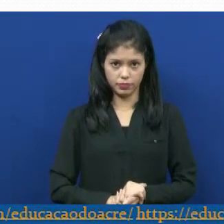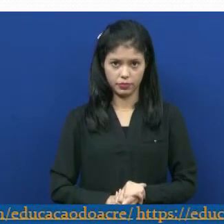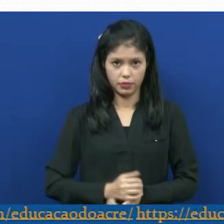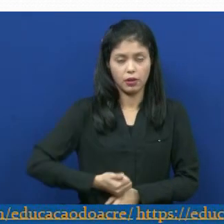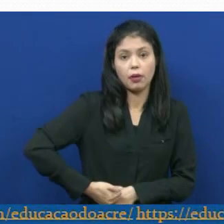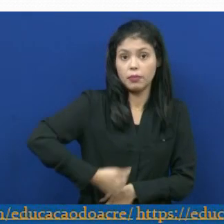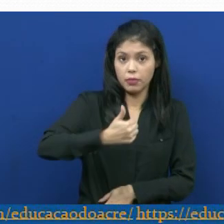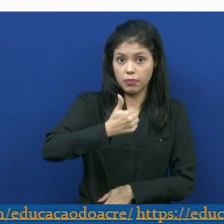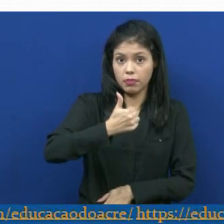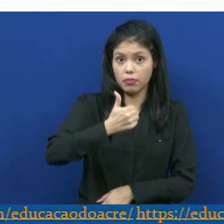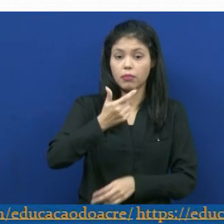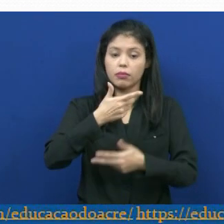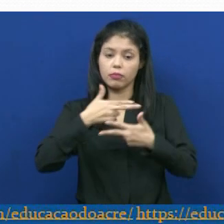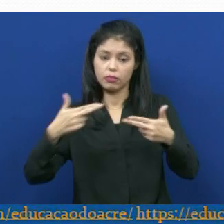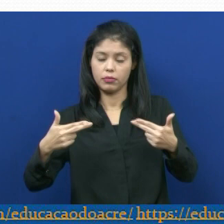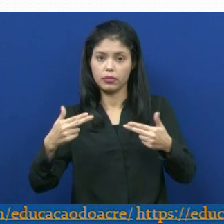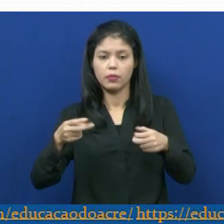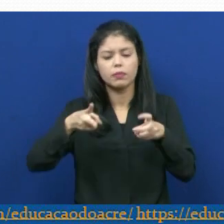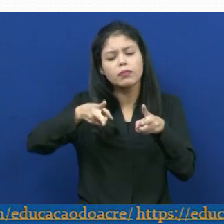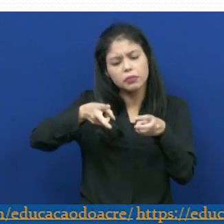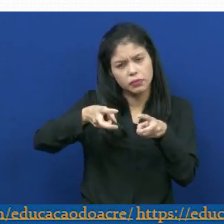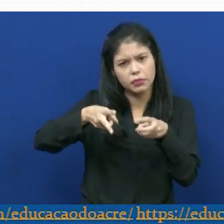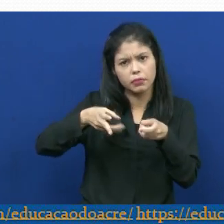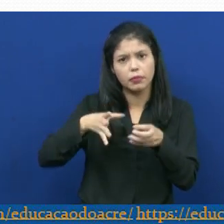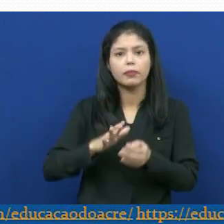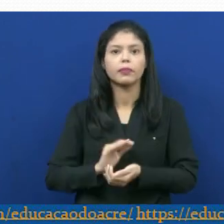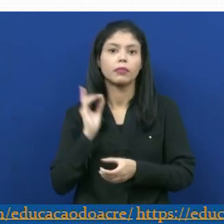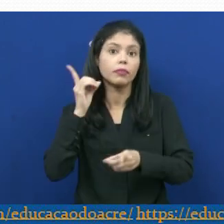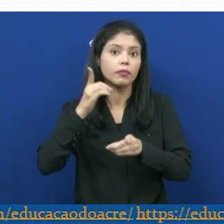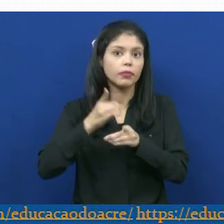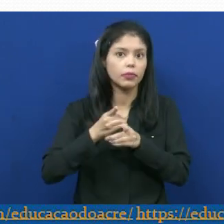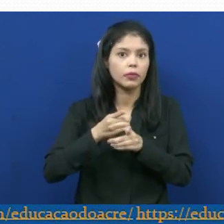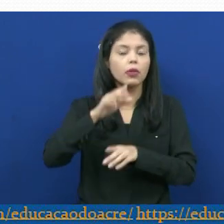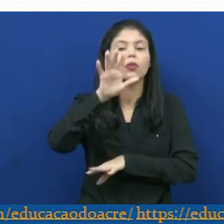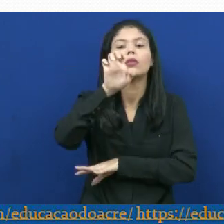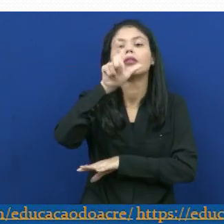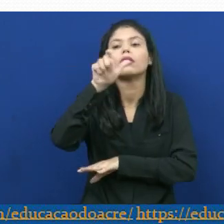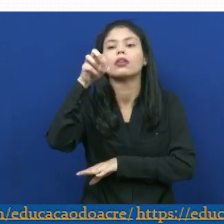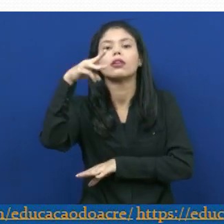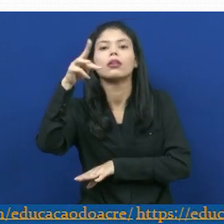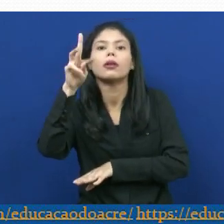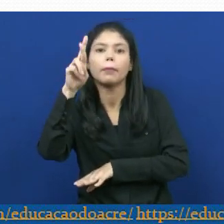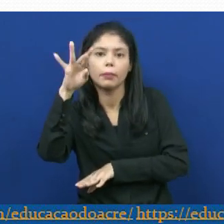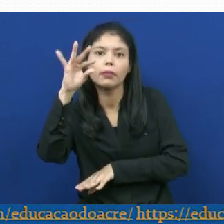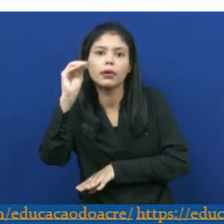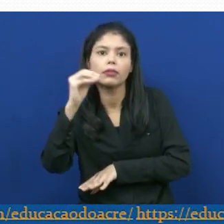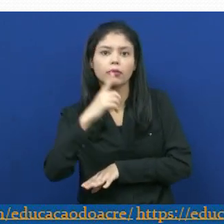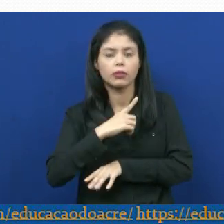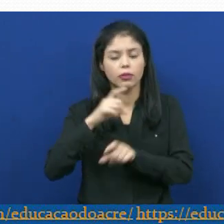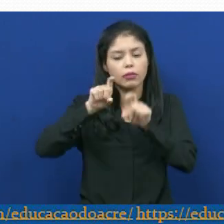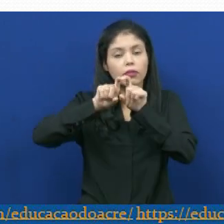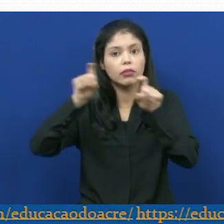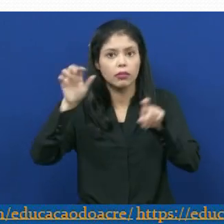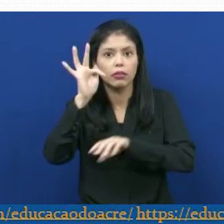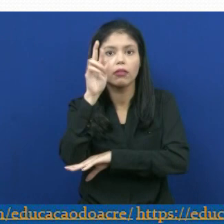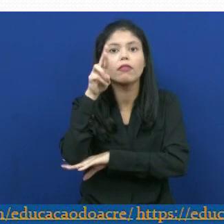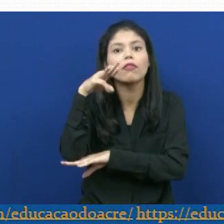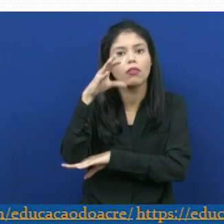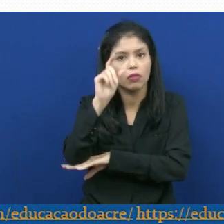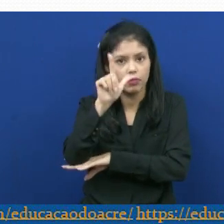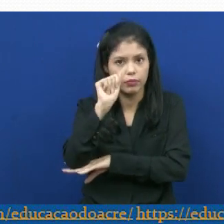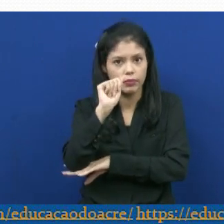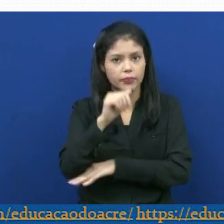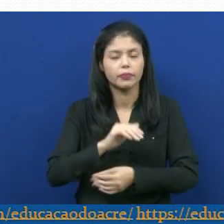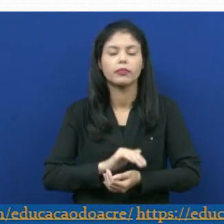A primeira coisa que nós precisamos identificar são os elementos da nossa progressão geométrica.